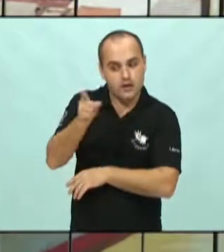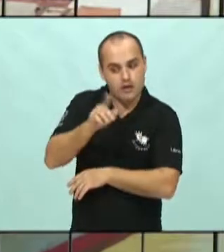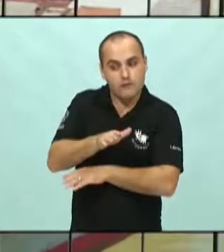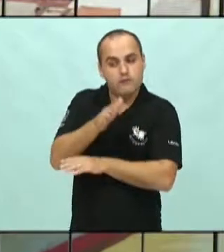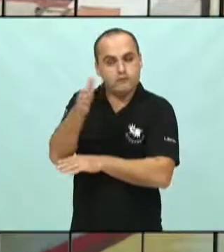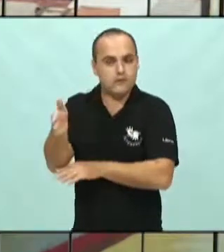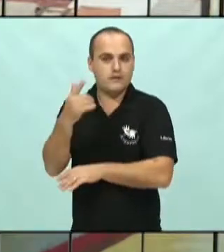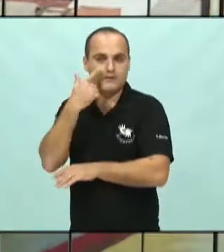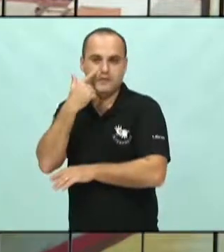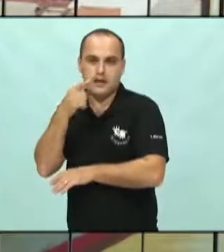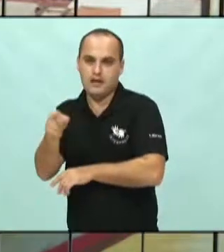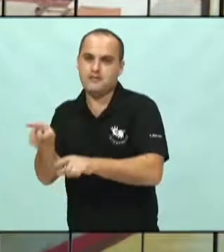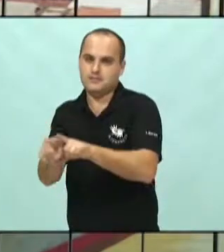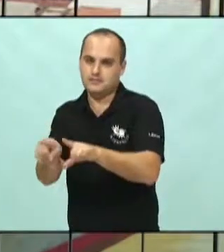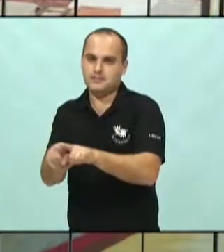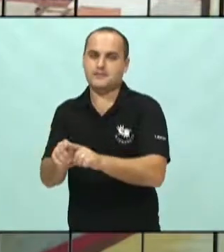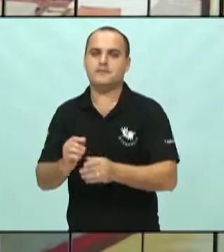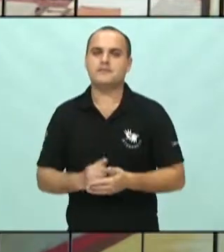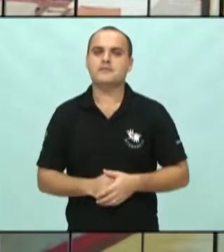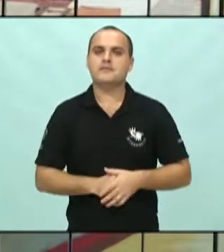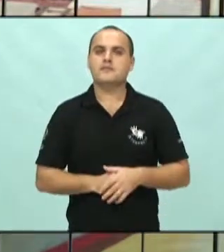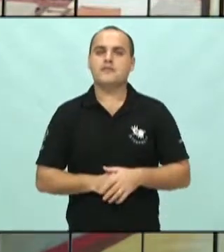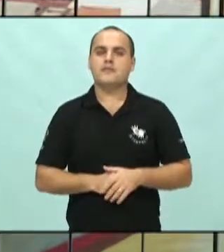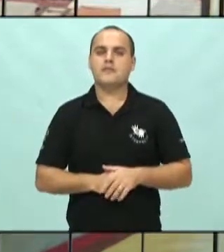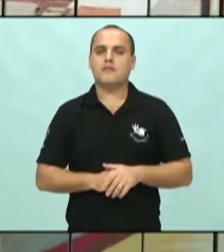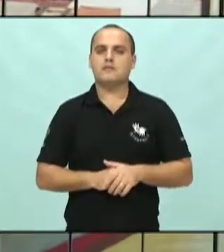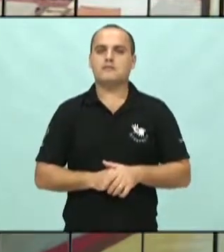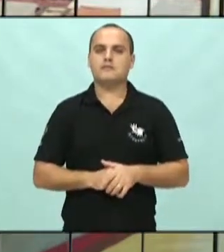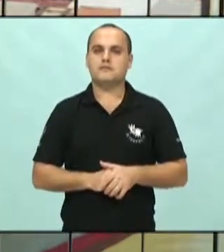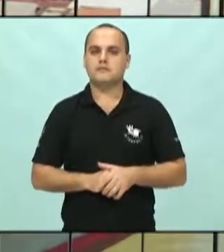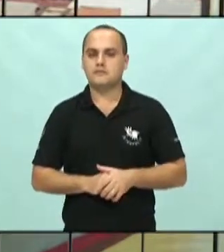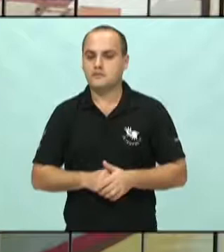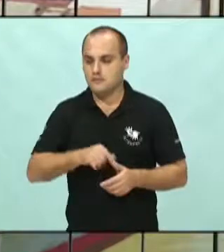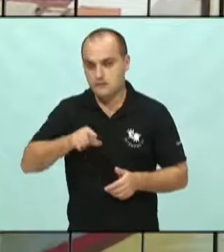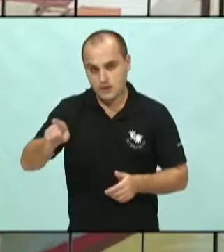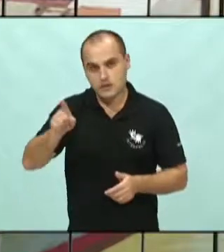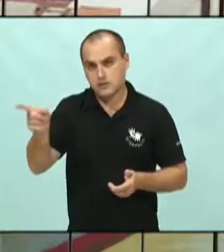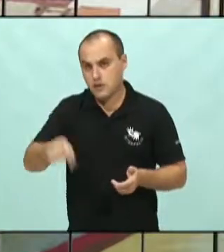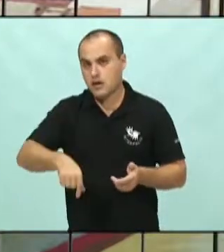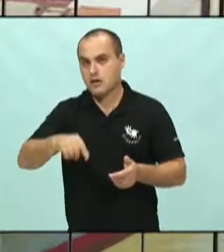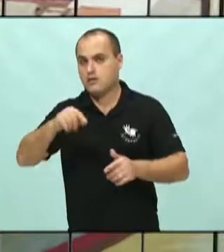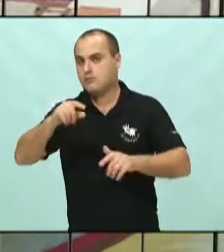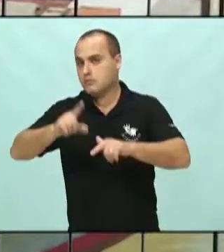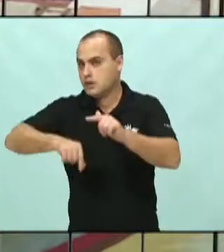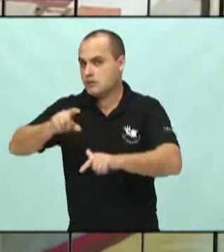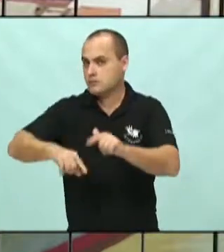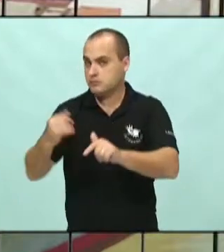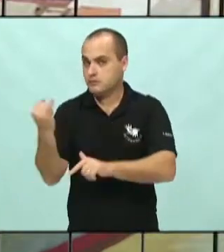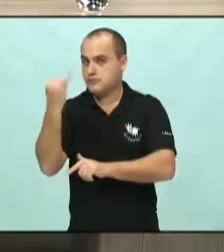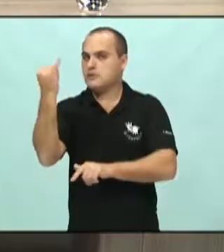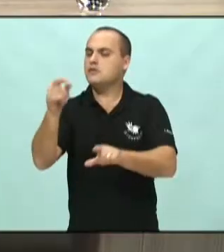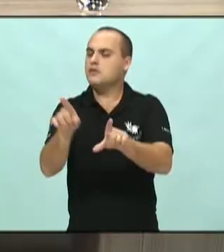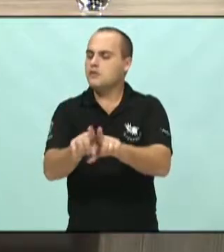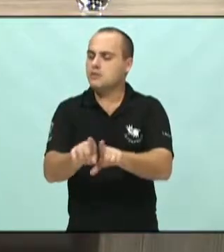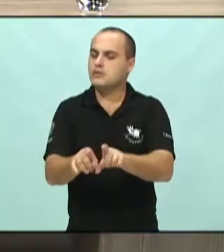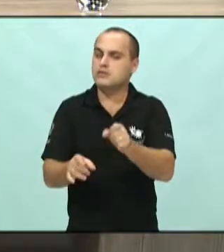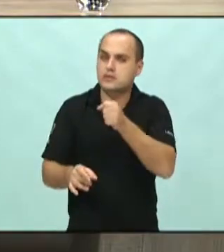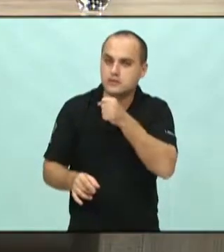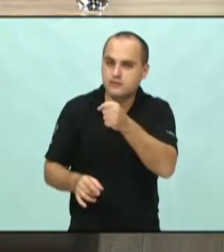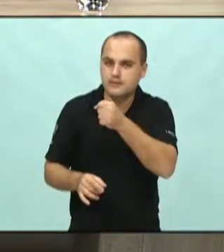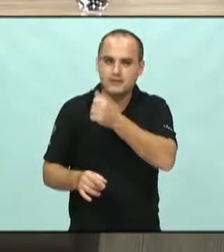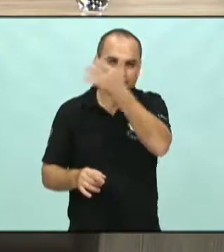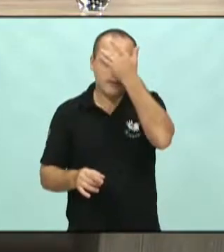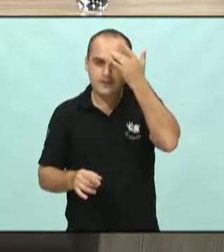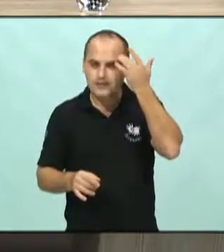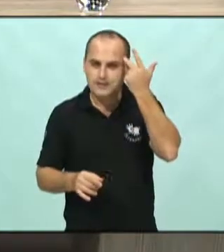lá também. E esse é o principal material que eu uso. Além disso, também entrevistas, né, com